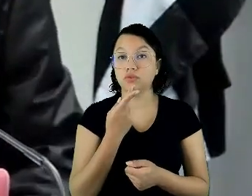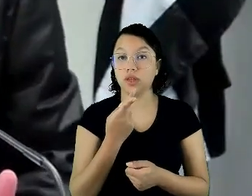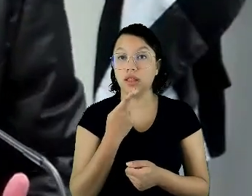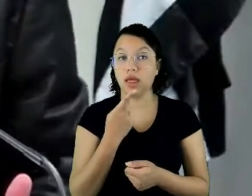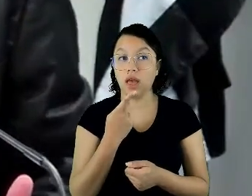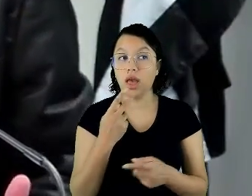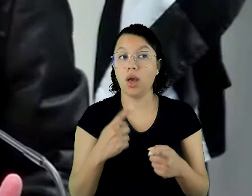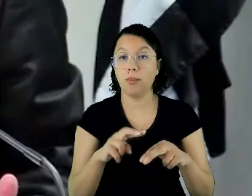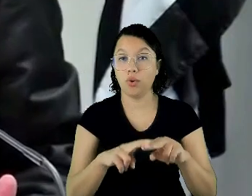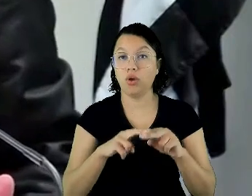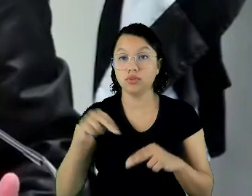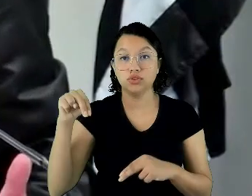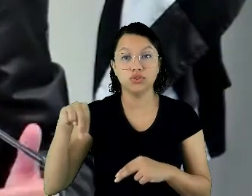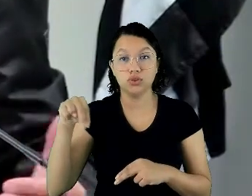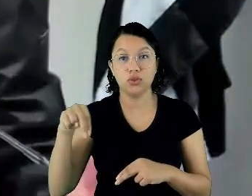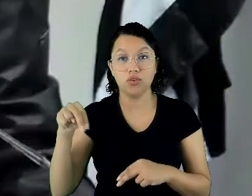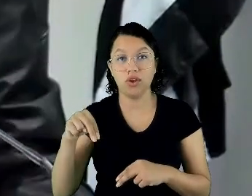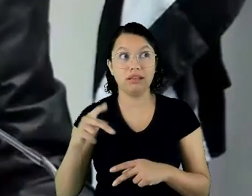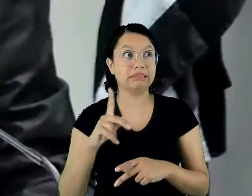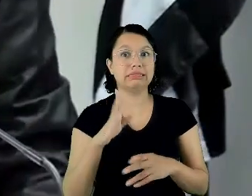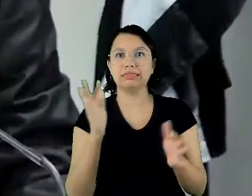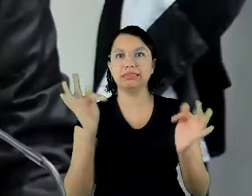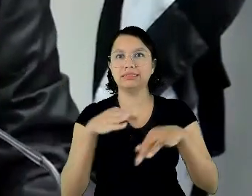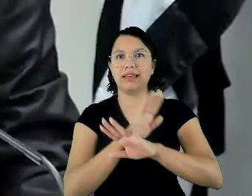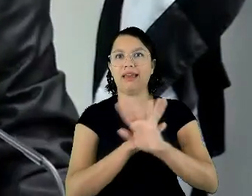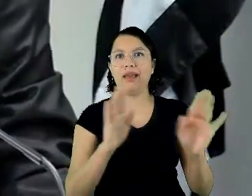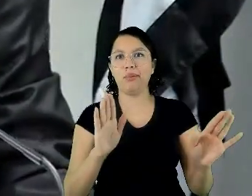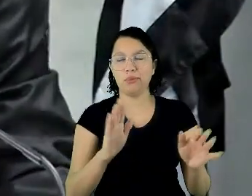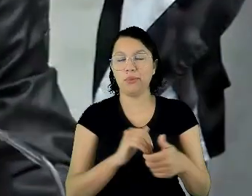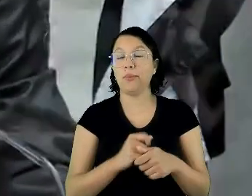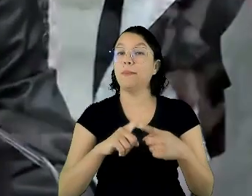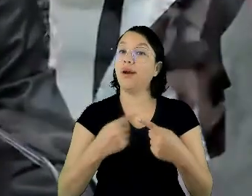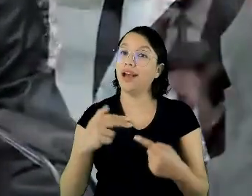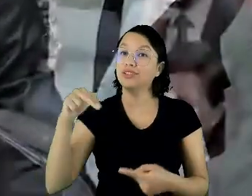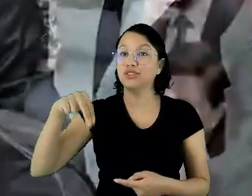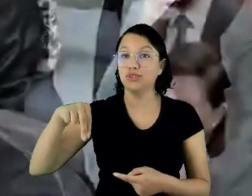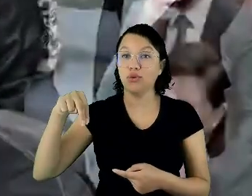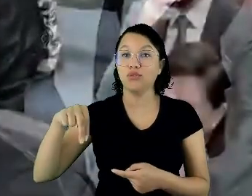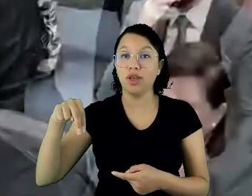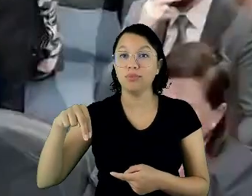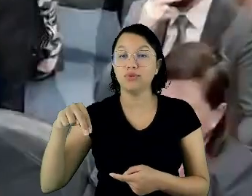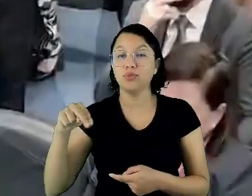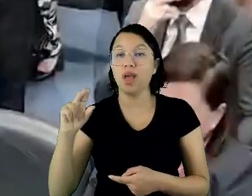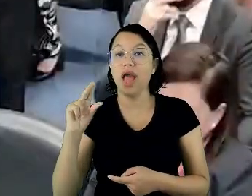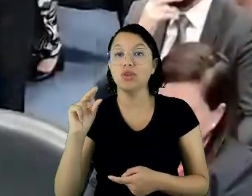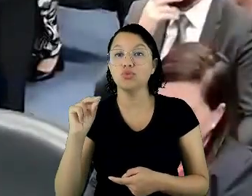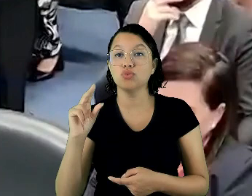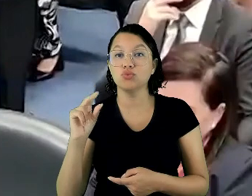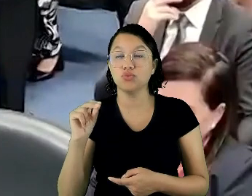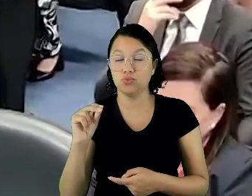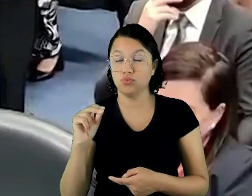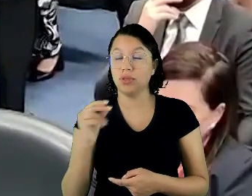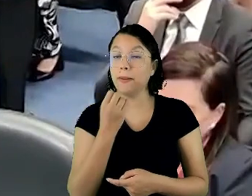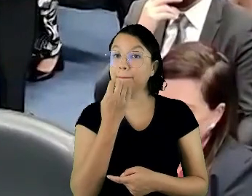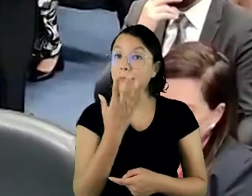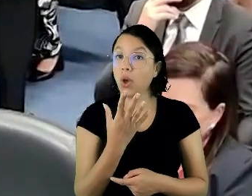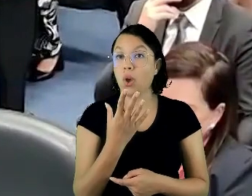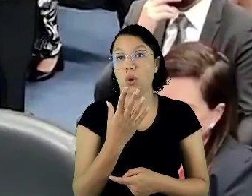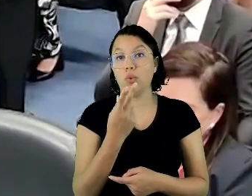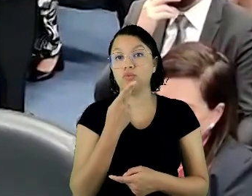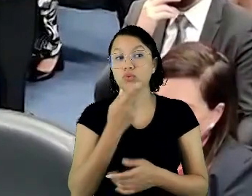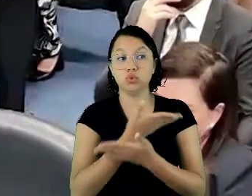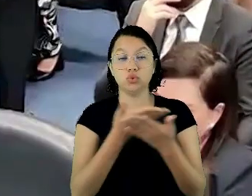1º. Mas o Novembro Azul é algo que remete a todos à importância da